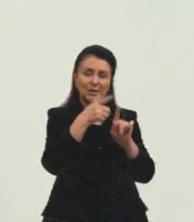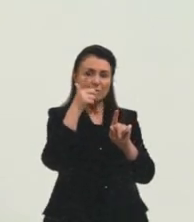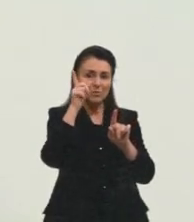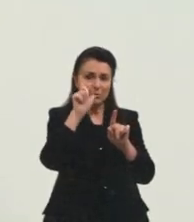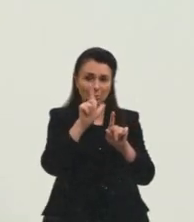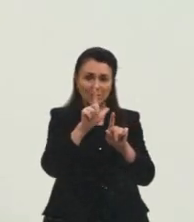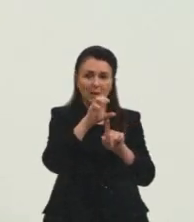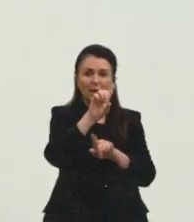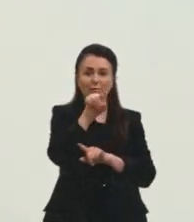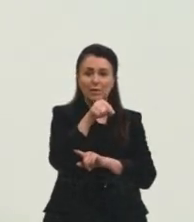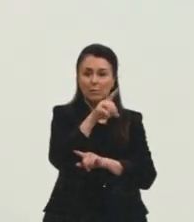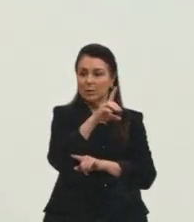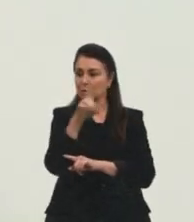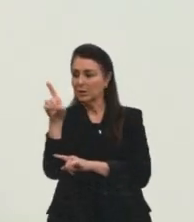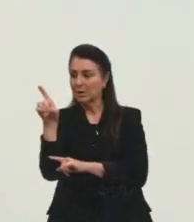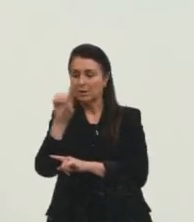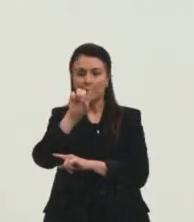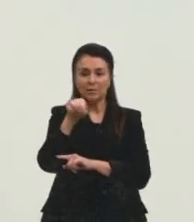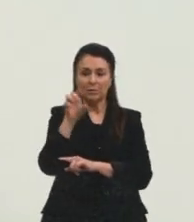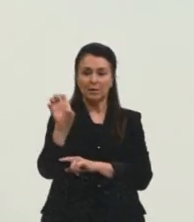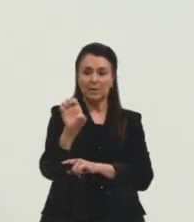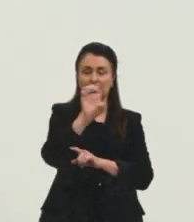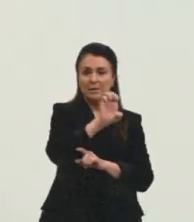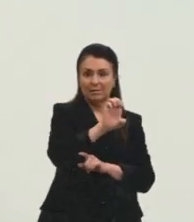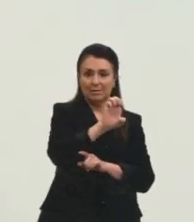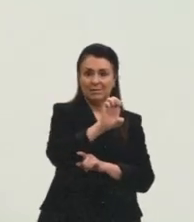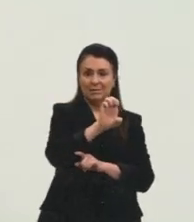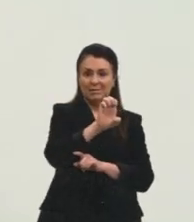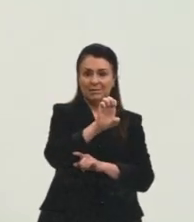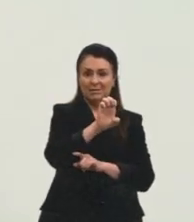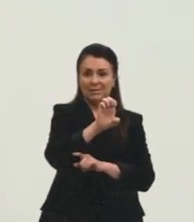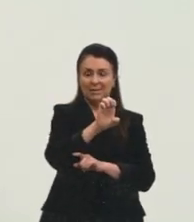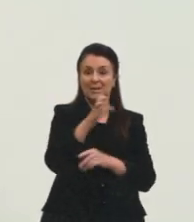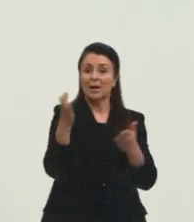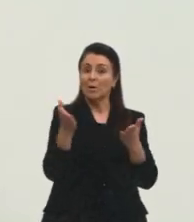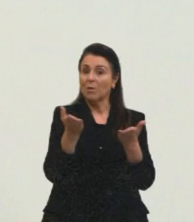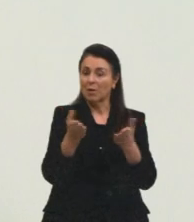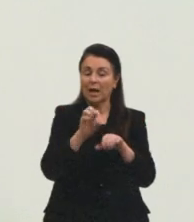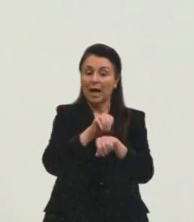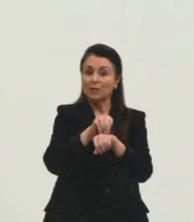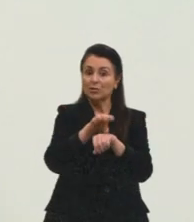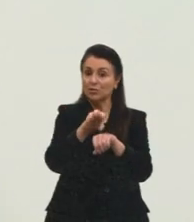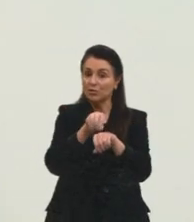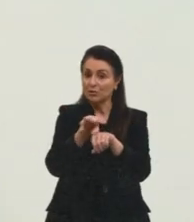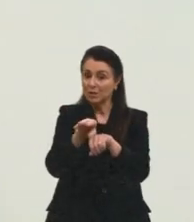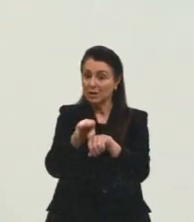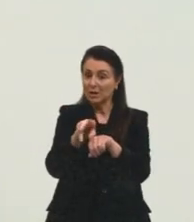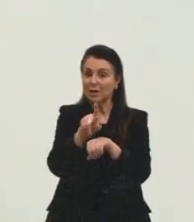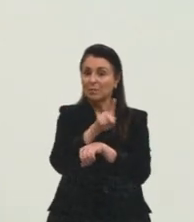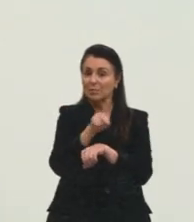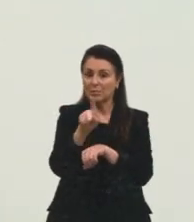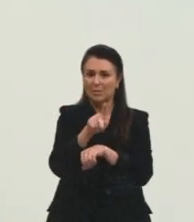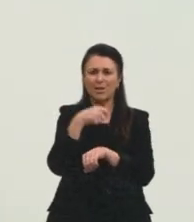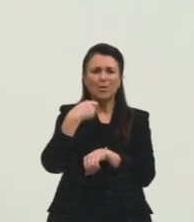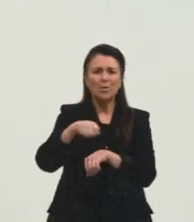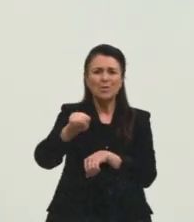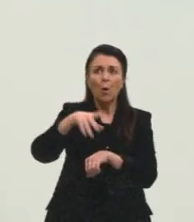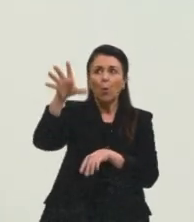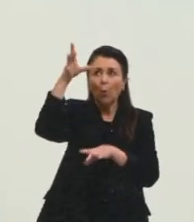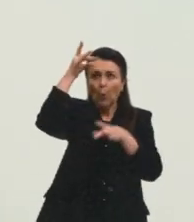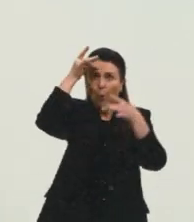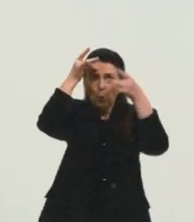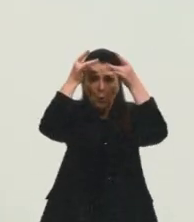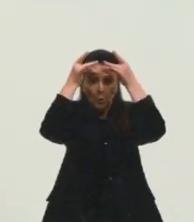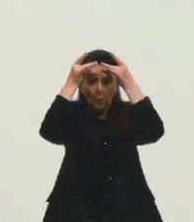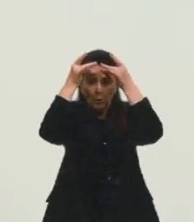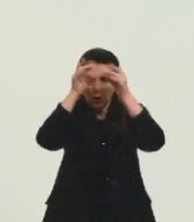gente consegue andar com ela tanto para a direita quanto da esquerda E aí a minha dica é não precisa decorar as que você vai para a